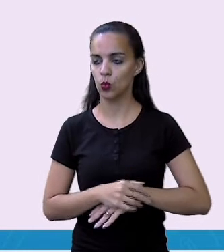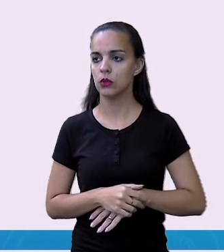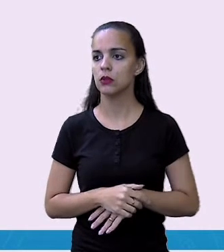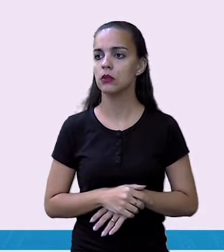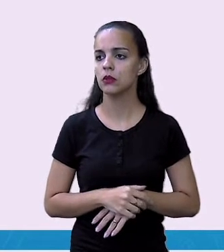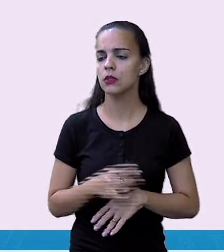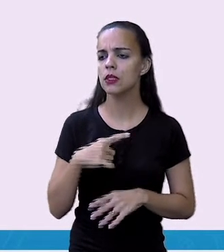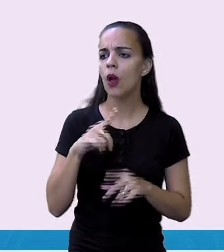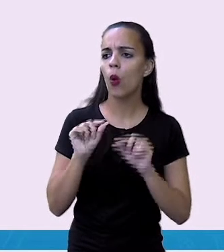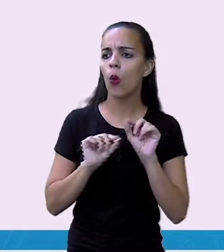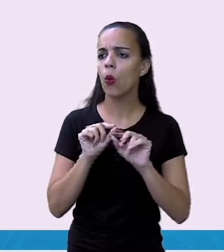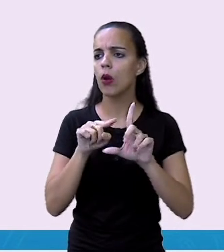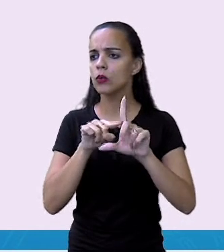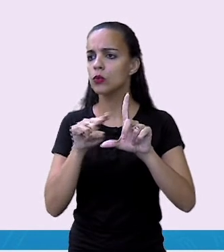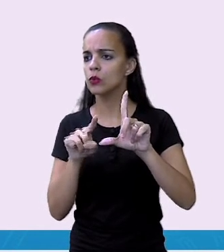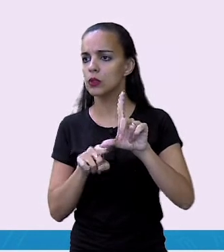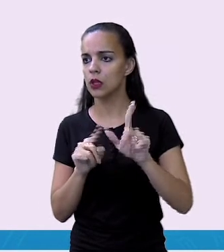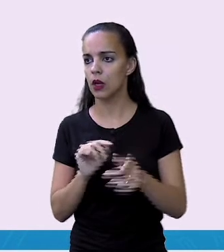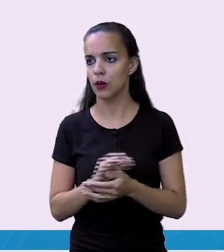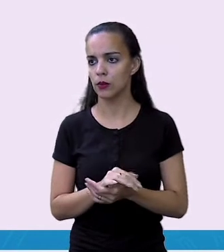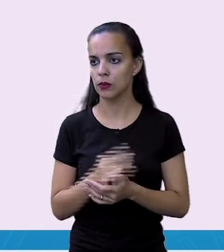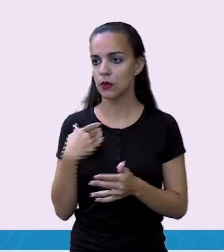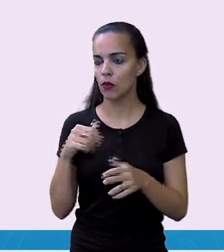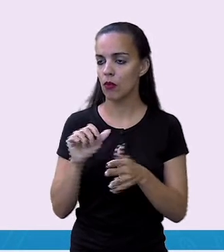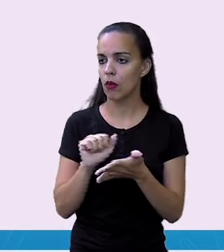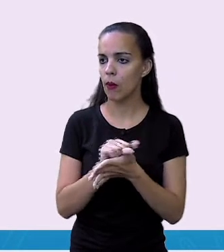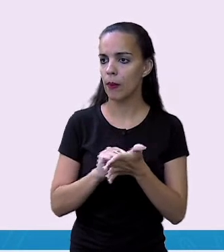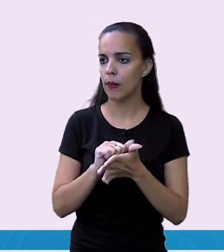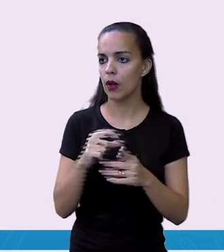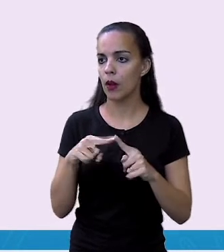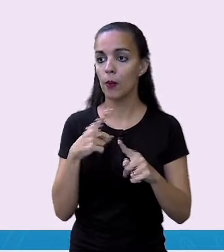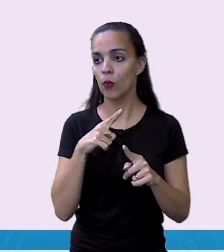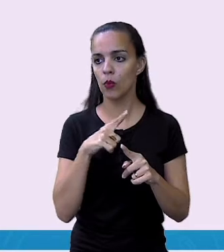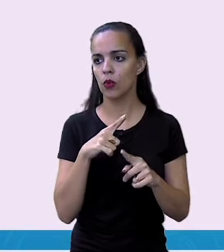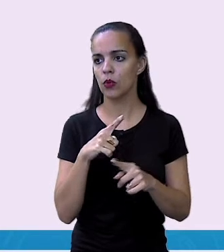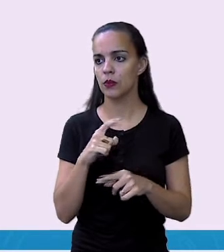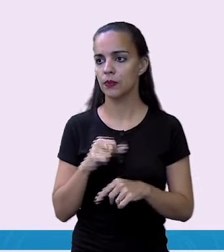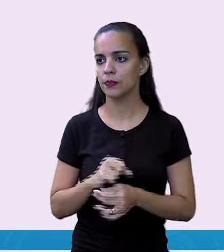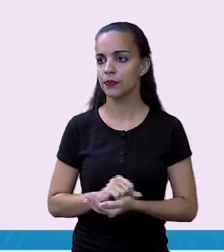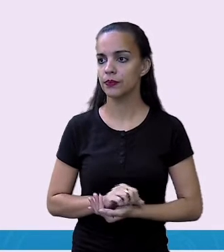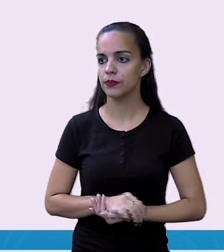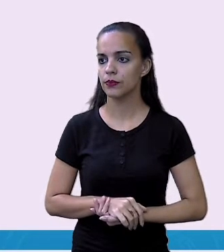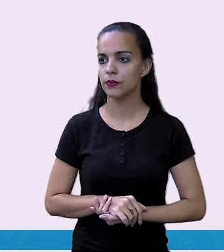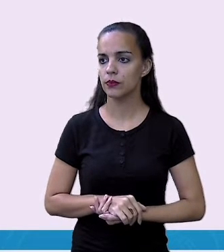A' e B'. Para vocês não confundirem,